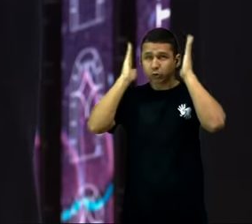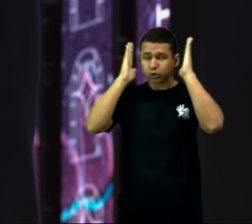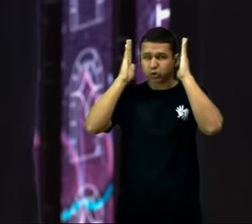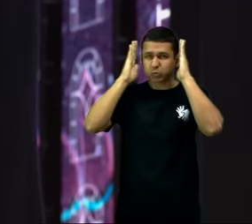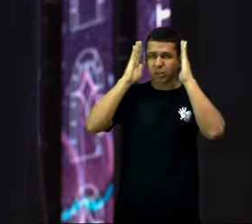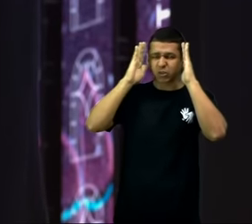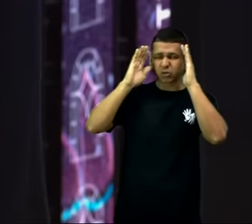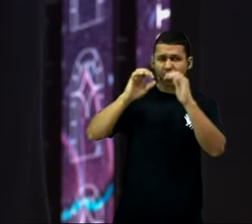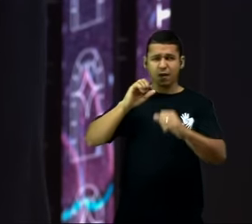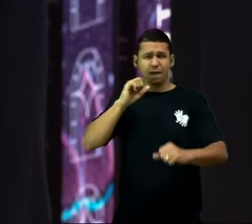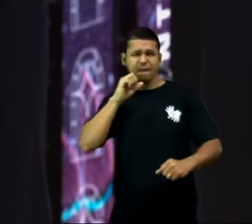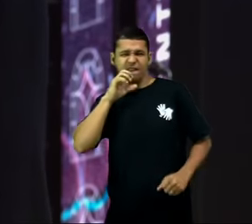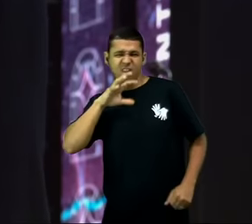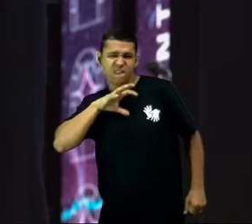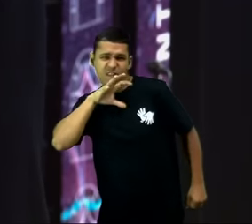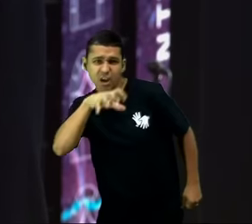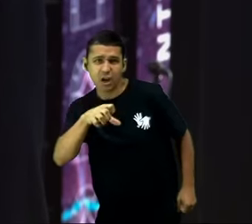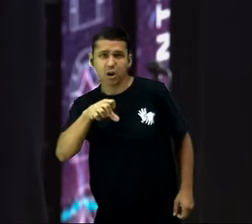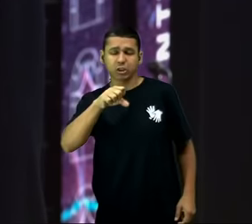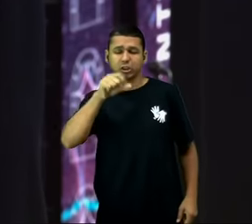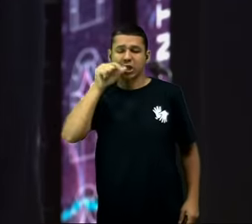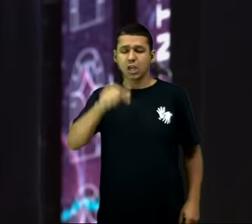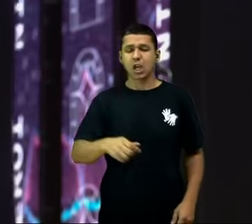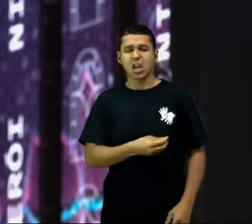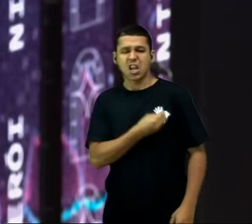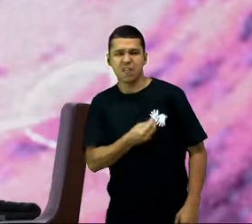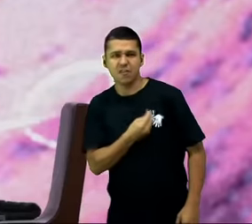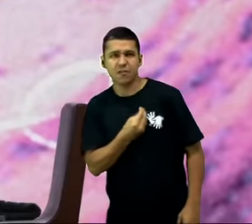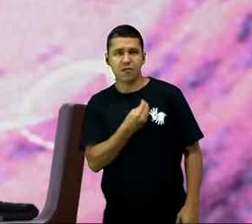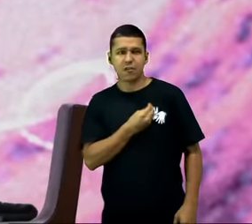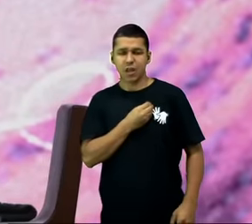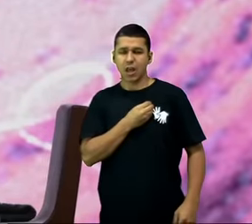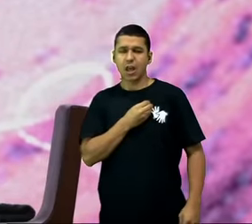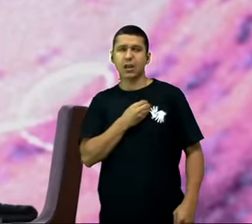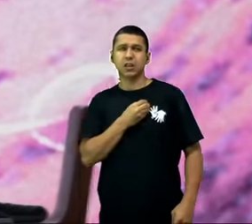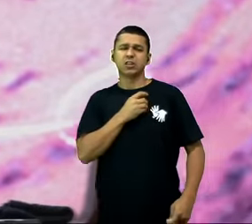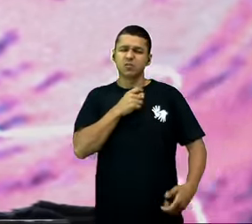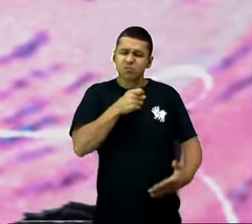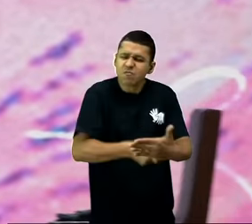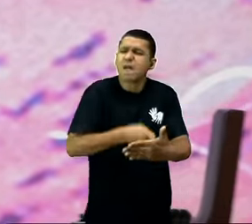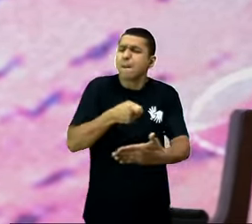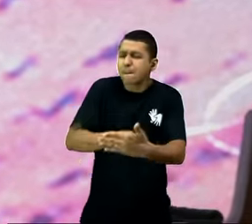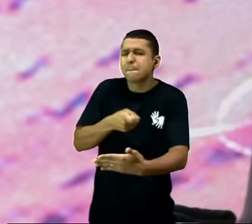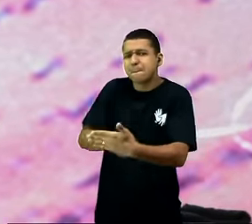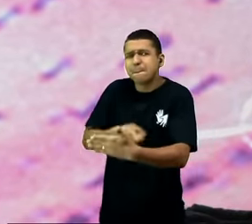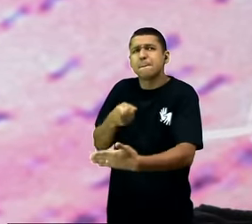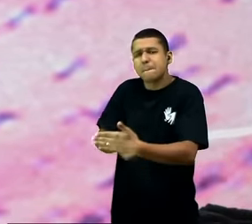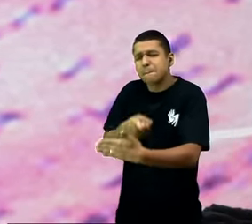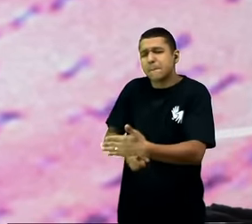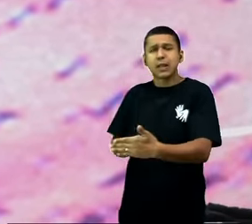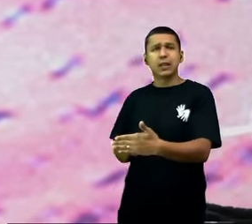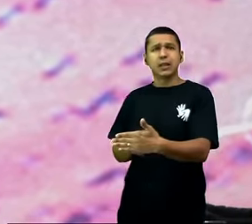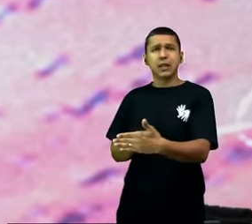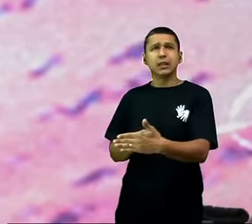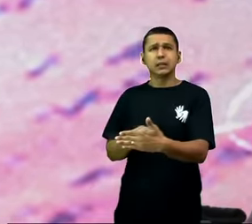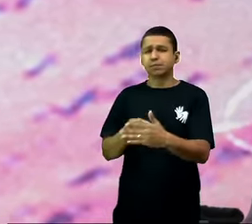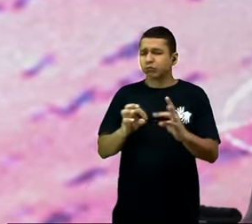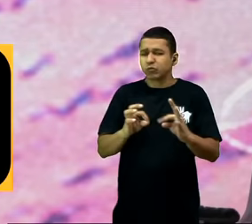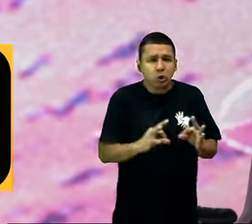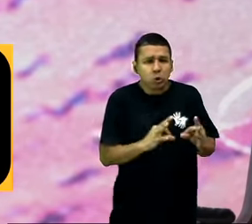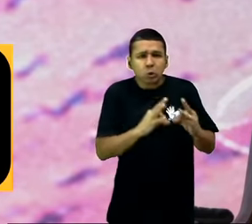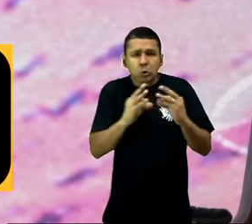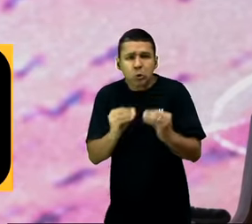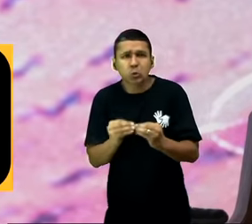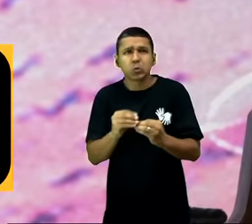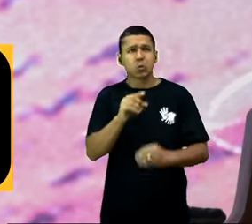todos contra ele, e ele viverá em hostilidade contra todos os seus irmãos. Nunca mais esquece isso. Tudo que você gerar na